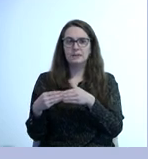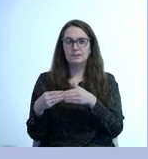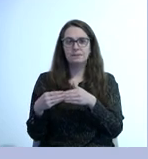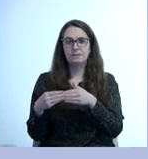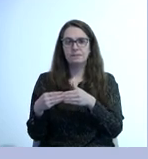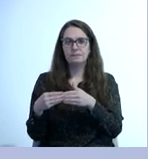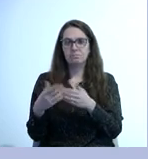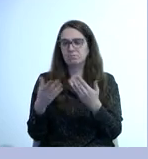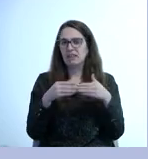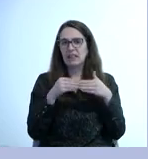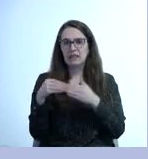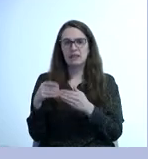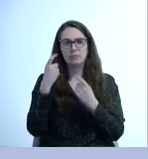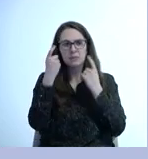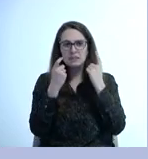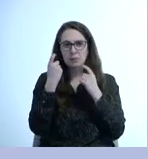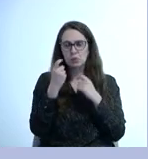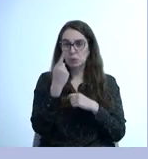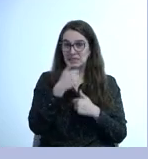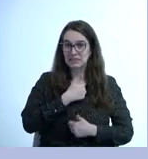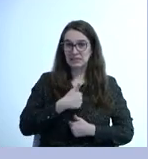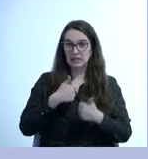de um pensamento numa cidade,